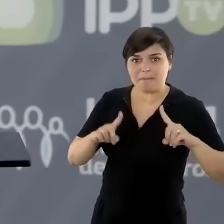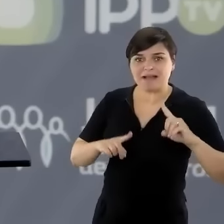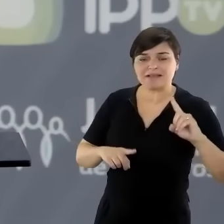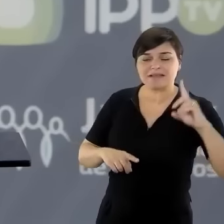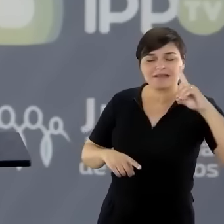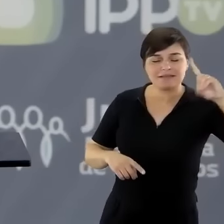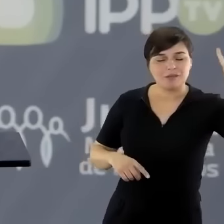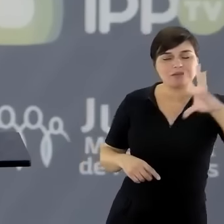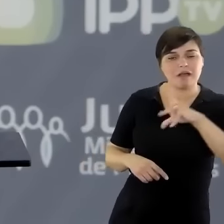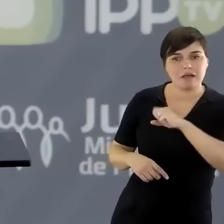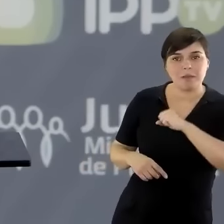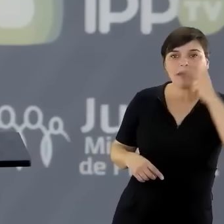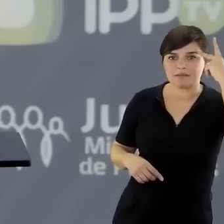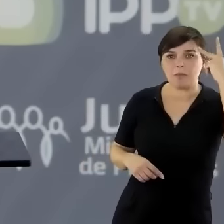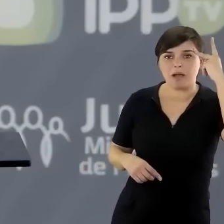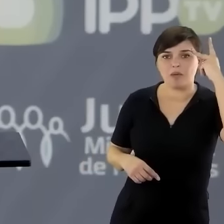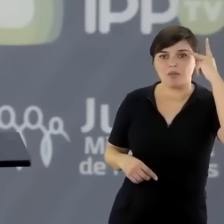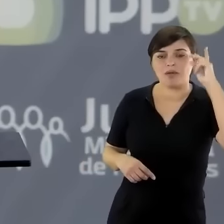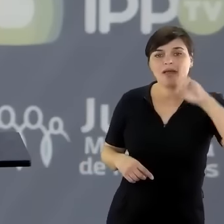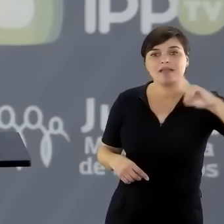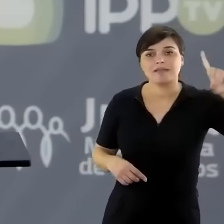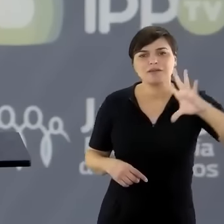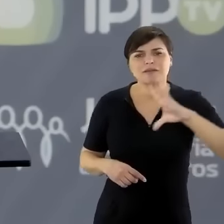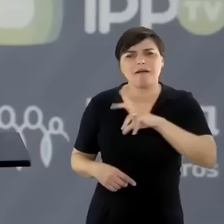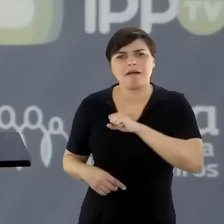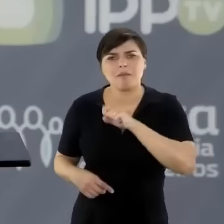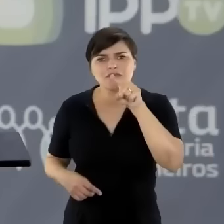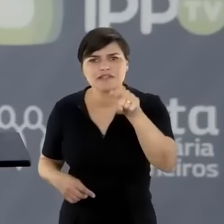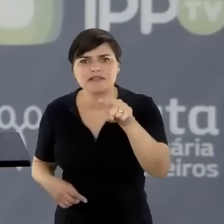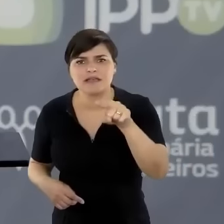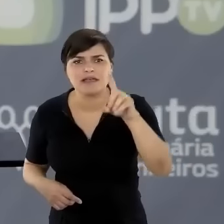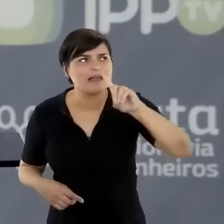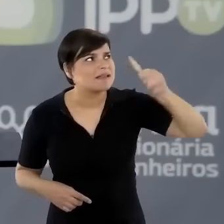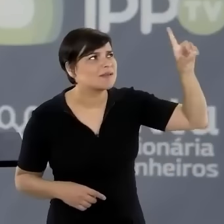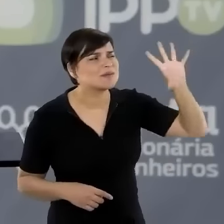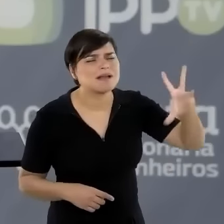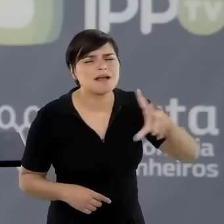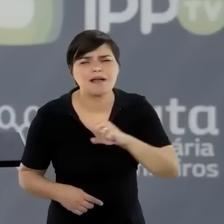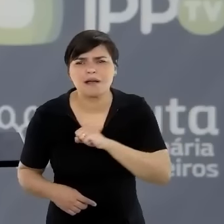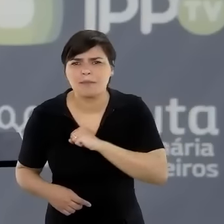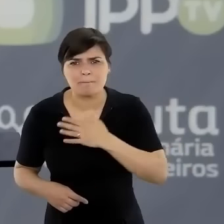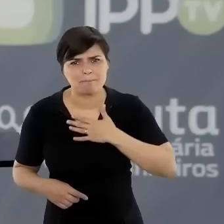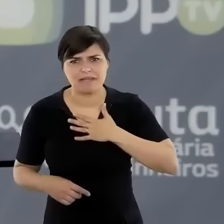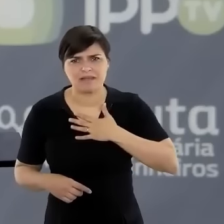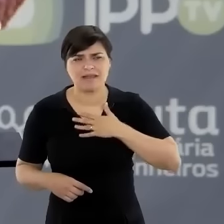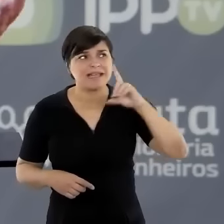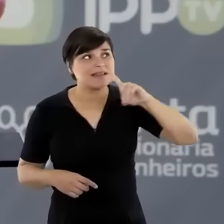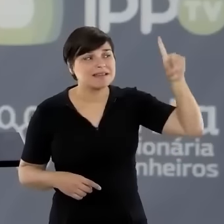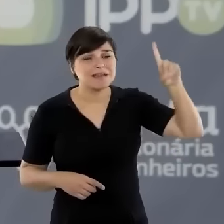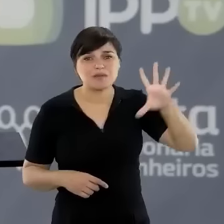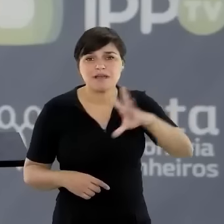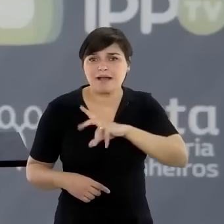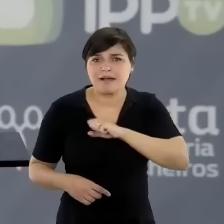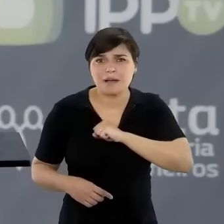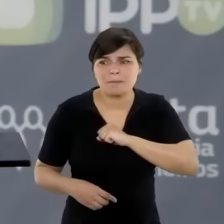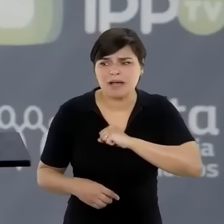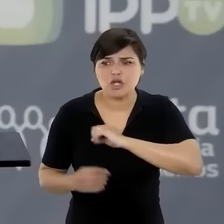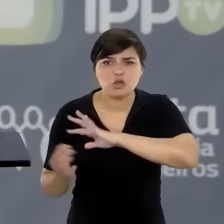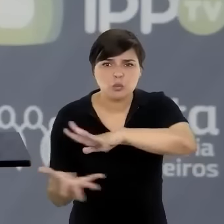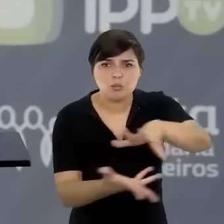Deus ama mim Deus ama as cidades Deus ama os povos Deus ama as nações Deus ama os pecadores mais